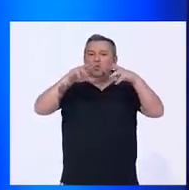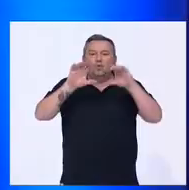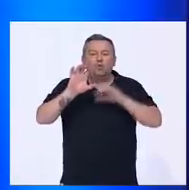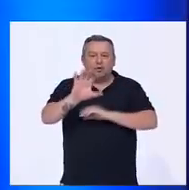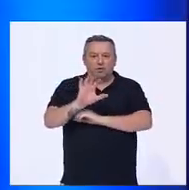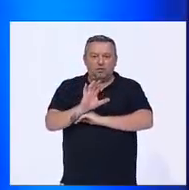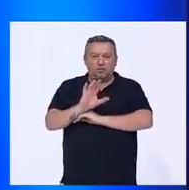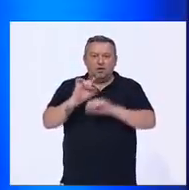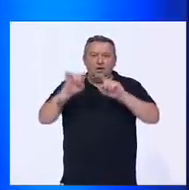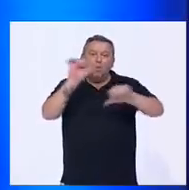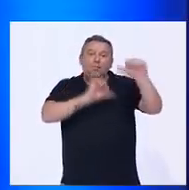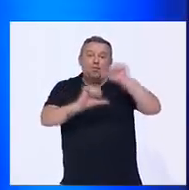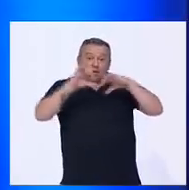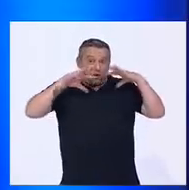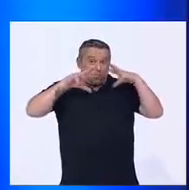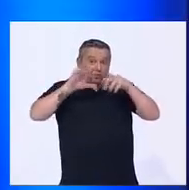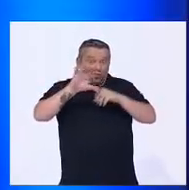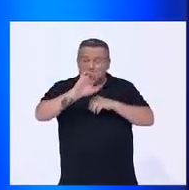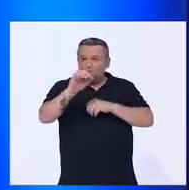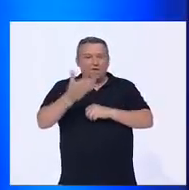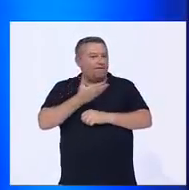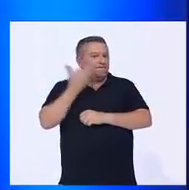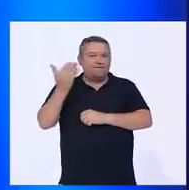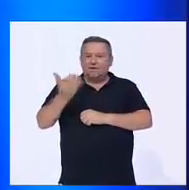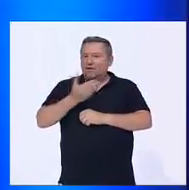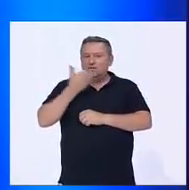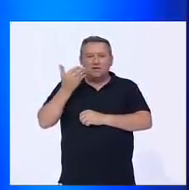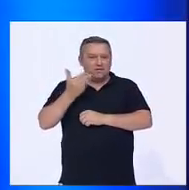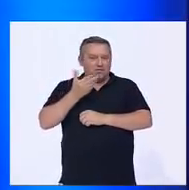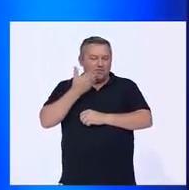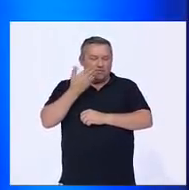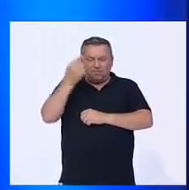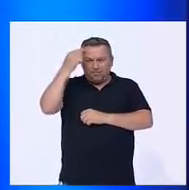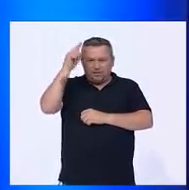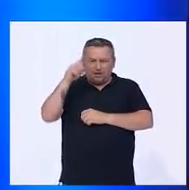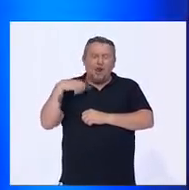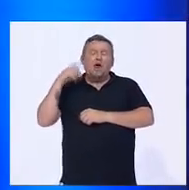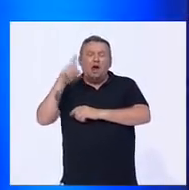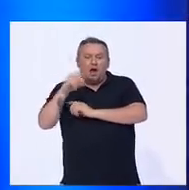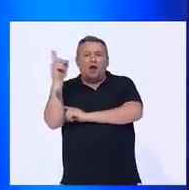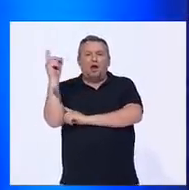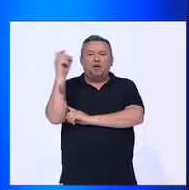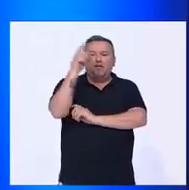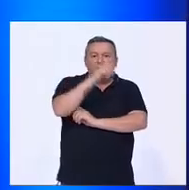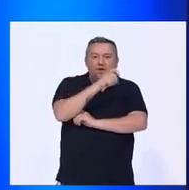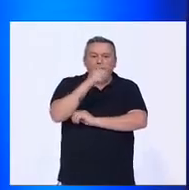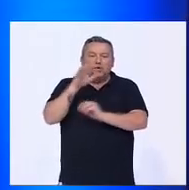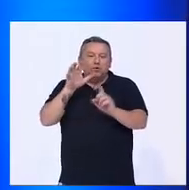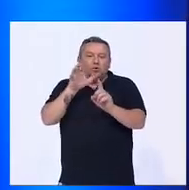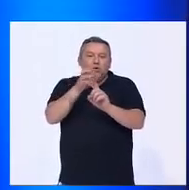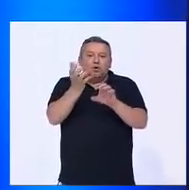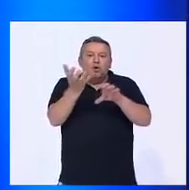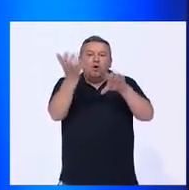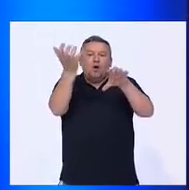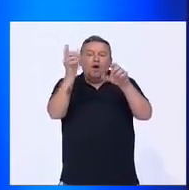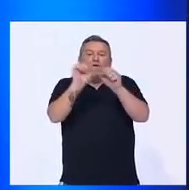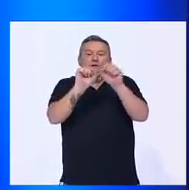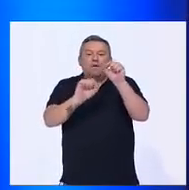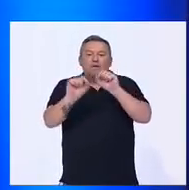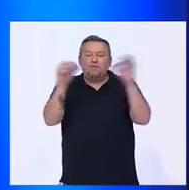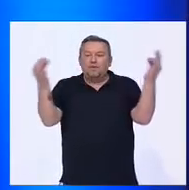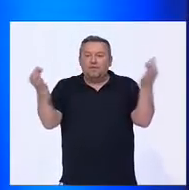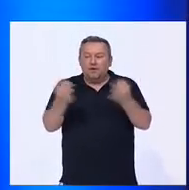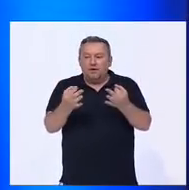agora, mudar tudo isso não é tão fácil quanto se fala. Difícil é convencer o Congresso a fazer o que precisa ser